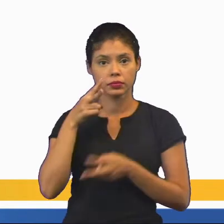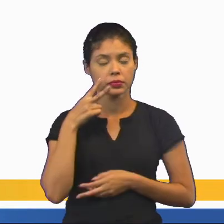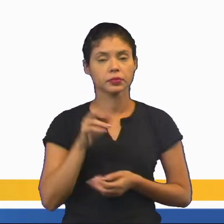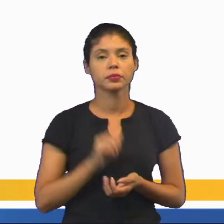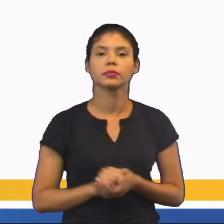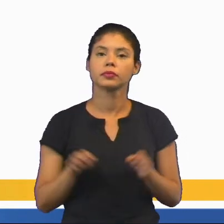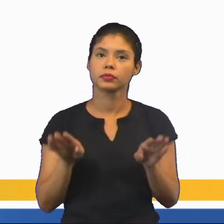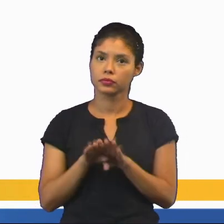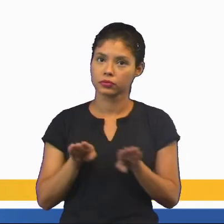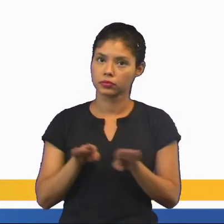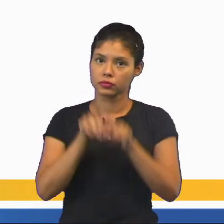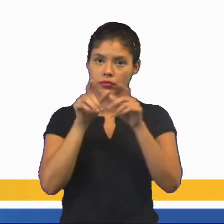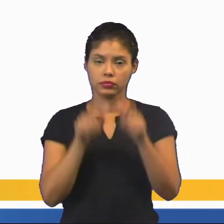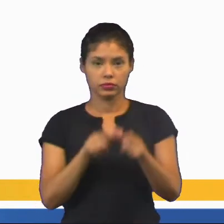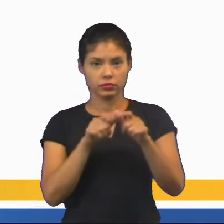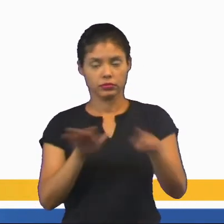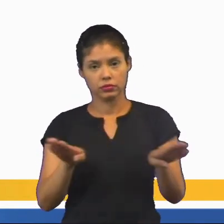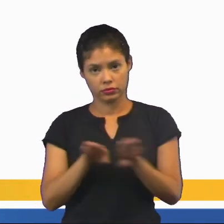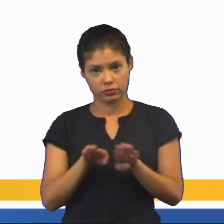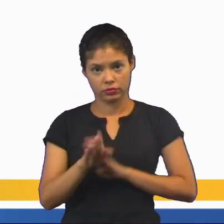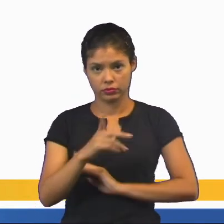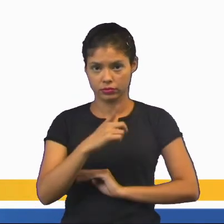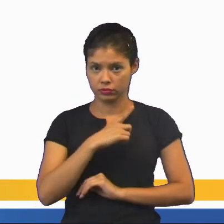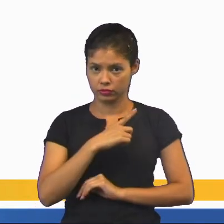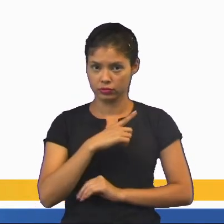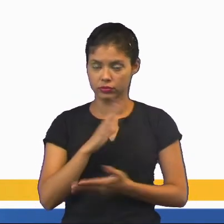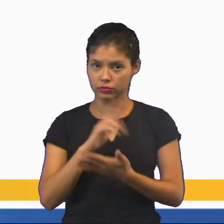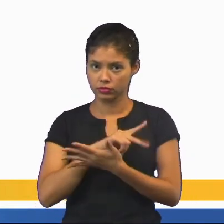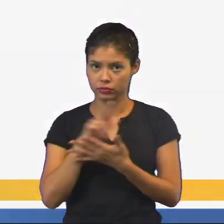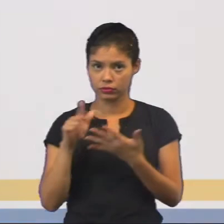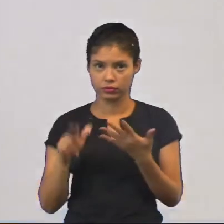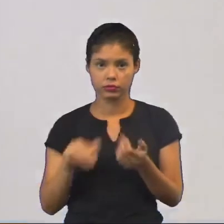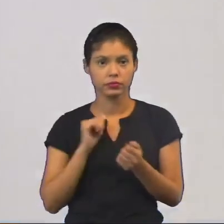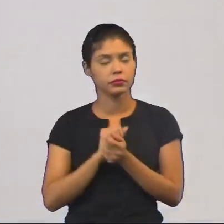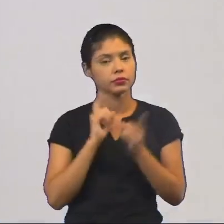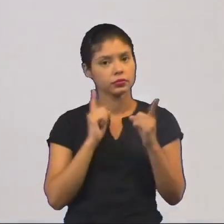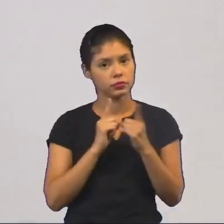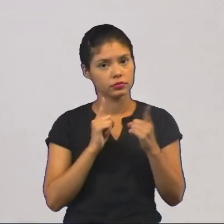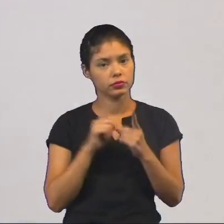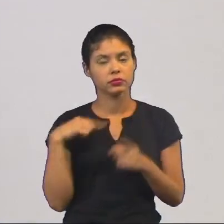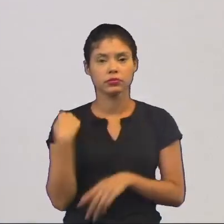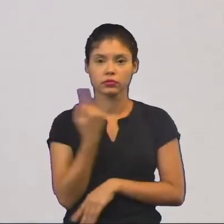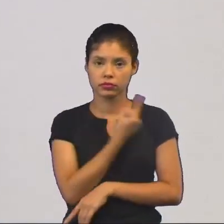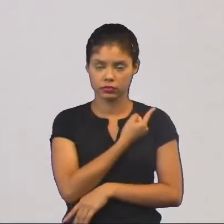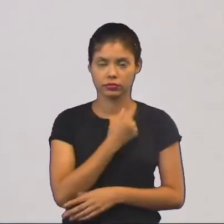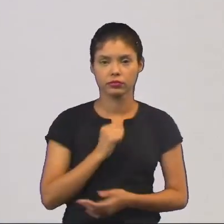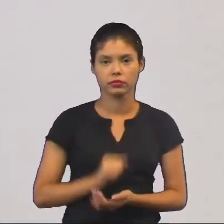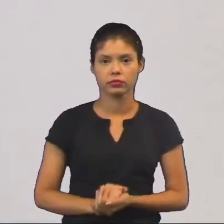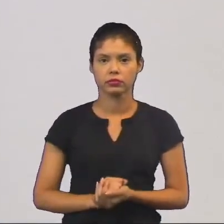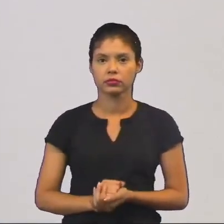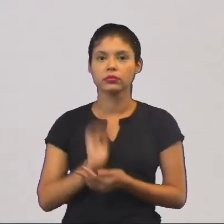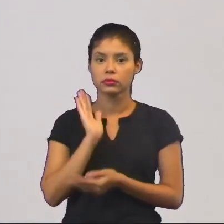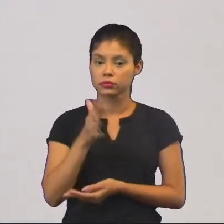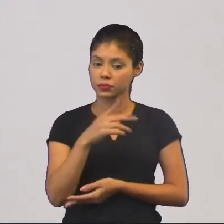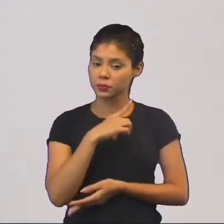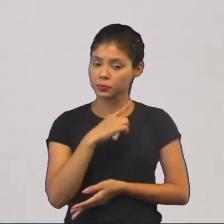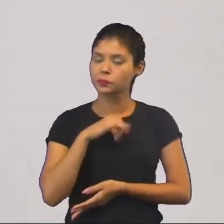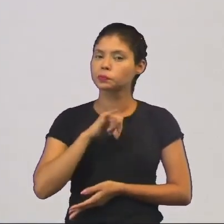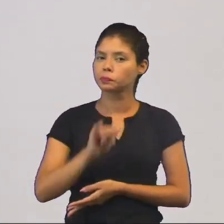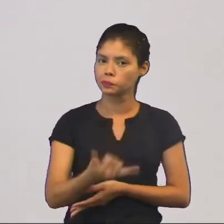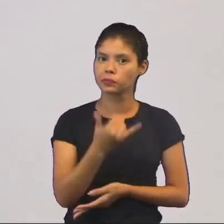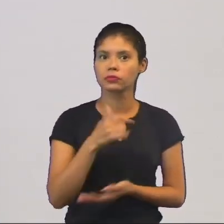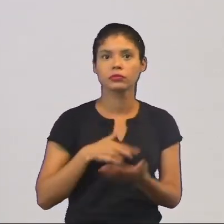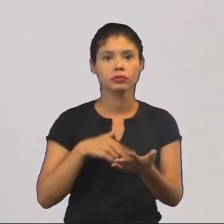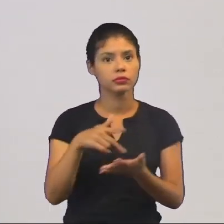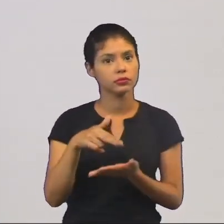um ambiente também onde há uma variedade de serviços prestados. Para quem já teve a oportunidade